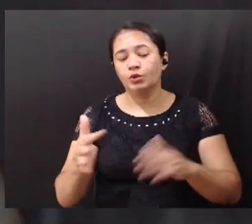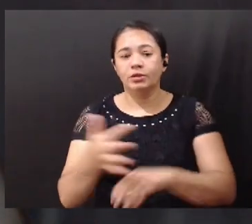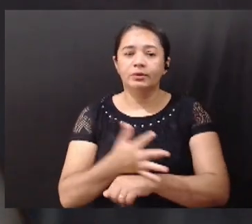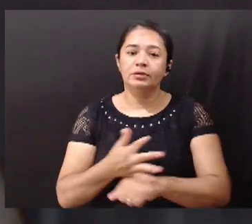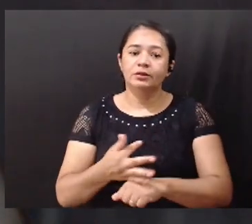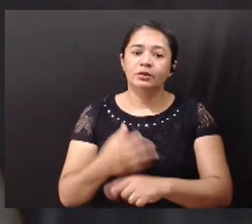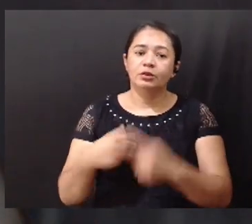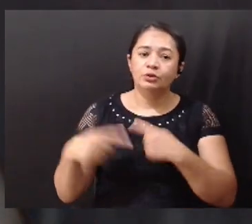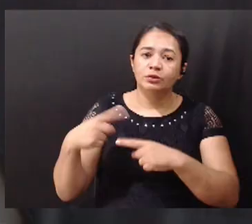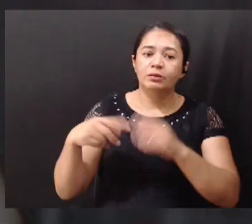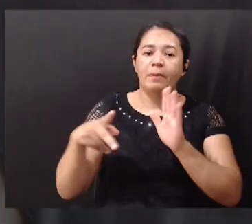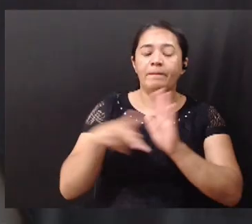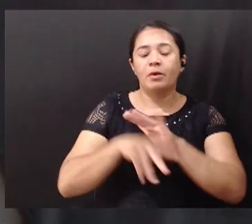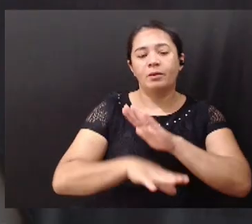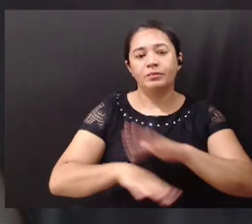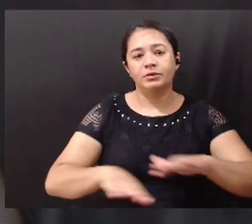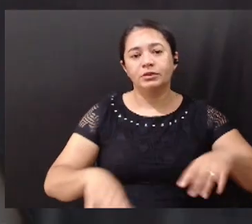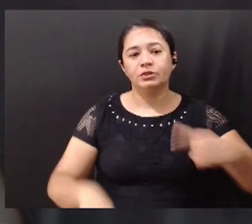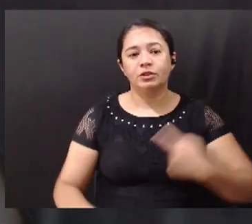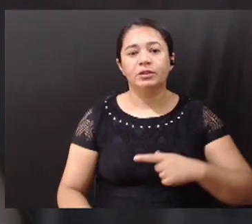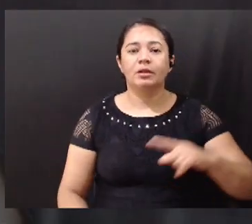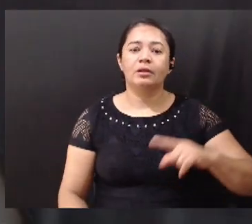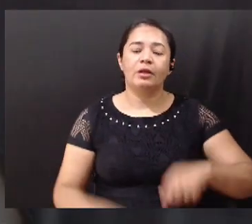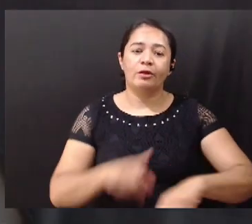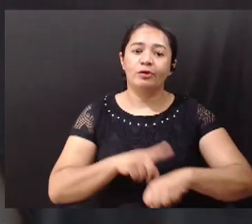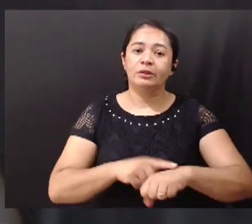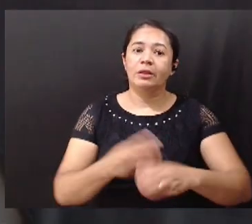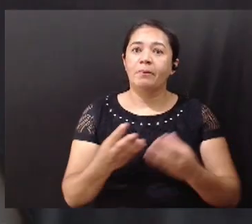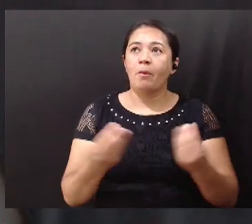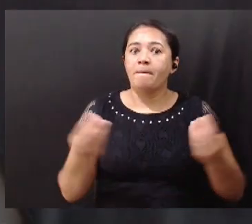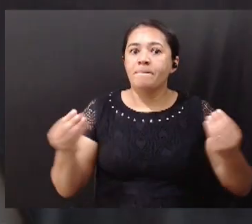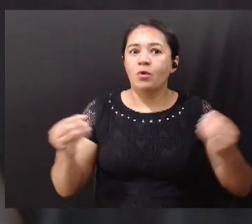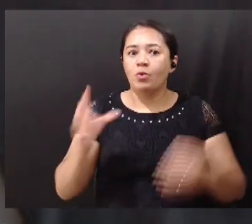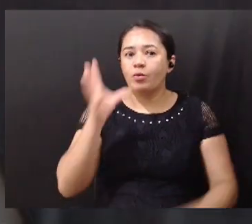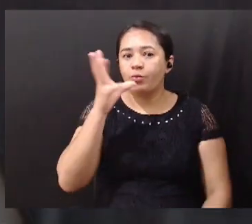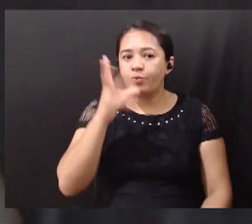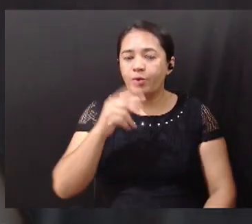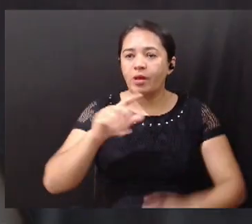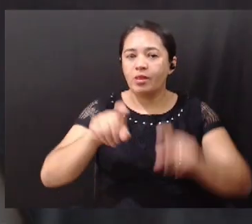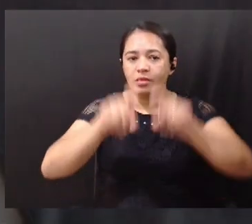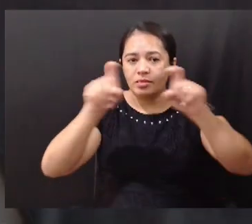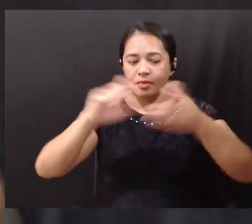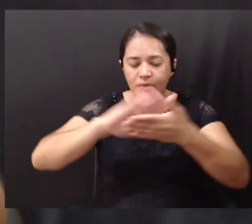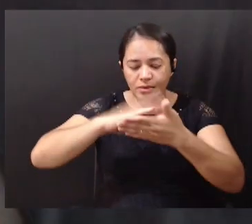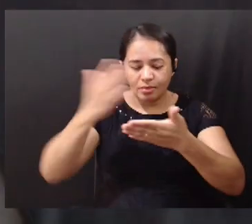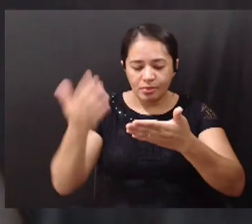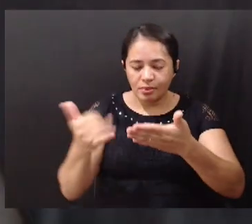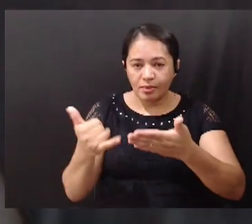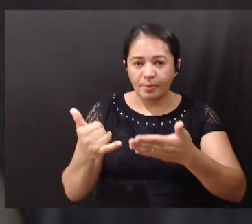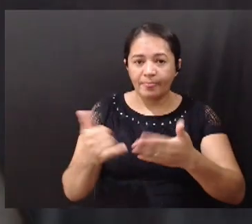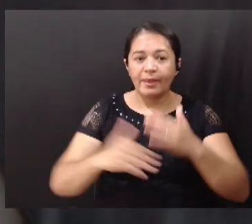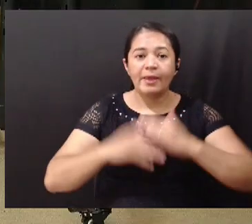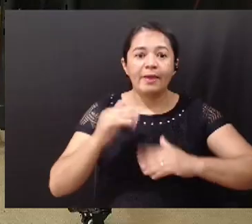gente tem um tempo excessivo de telas e deixa de usar habilidades nas outras brincadeiras,